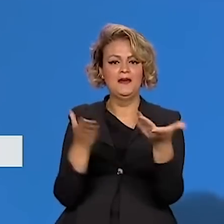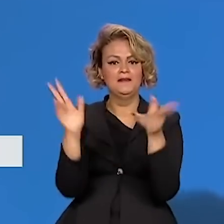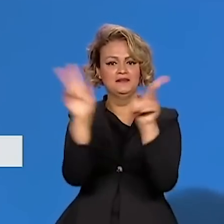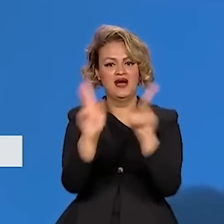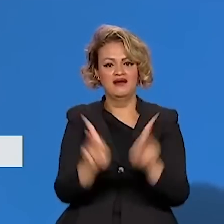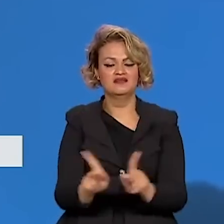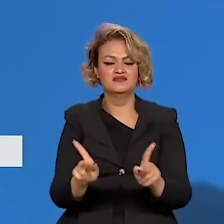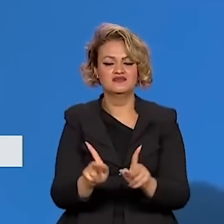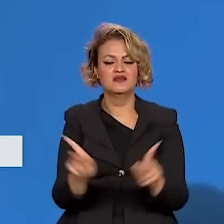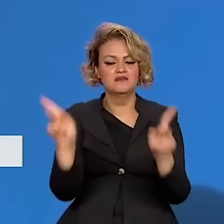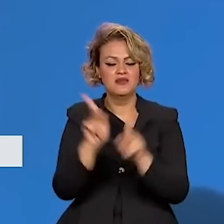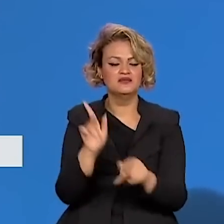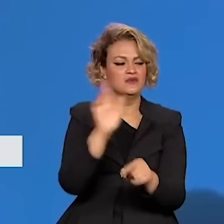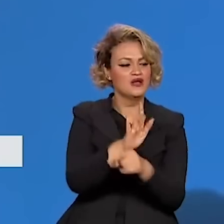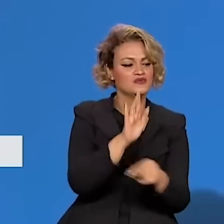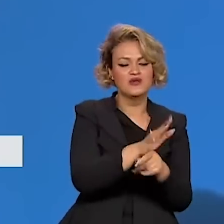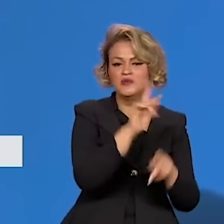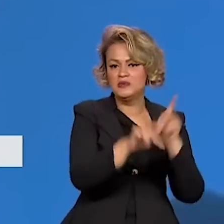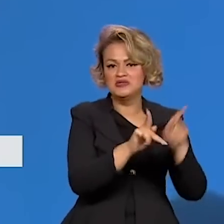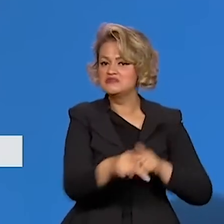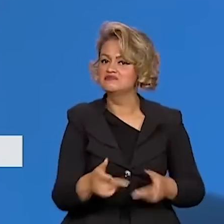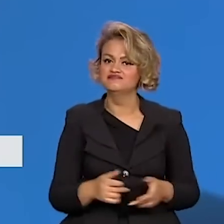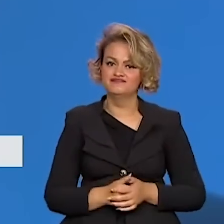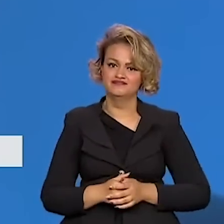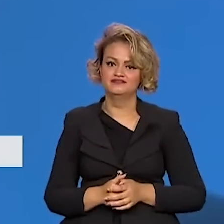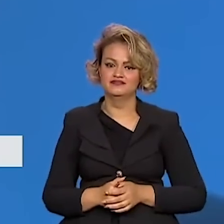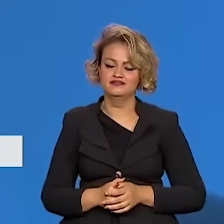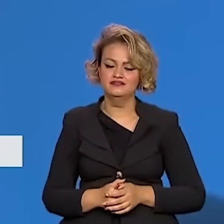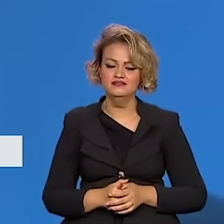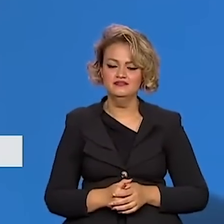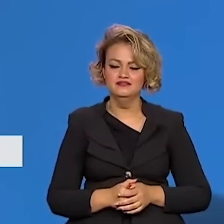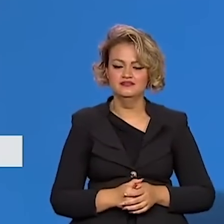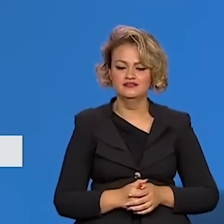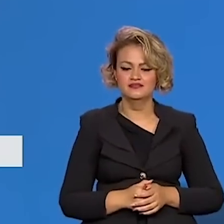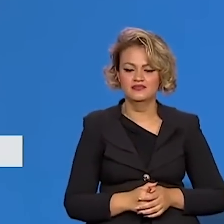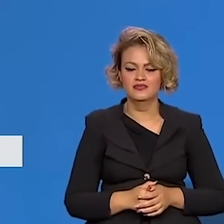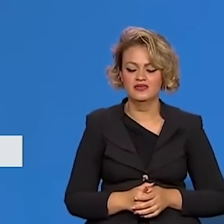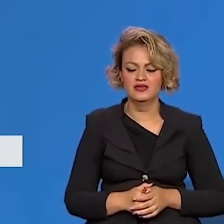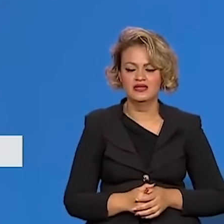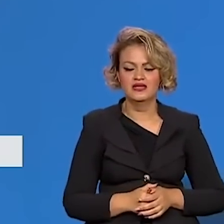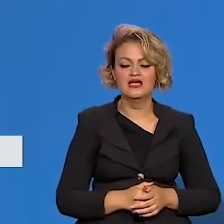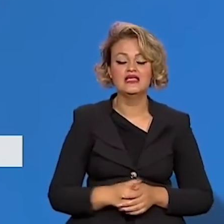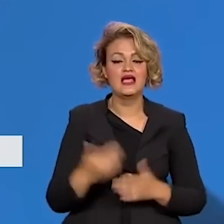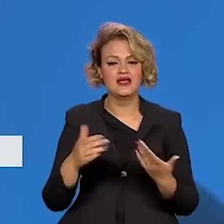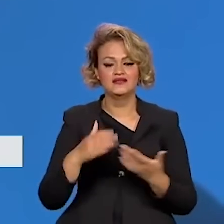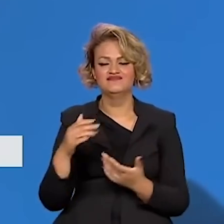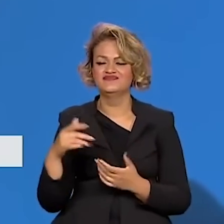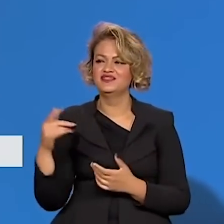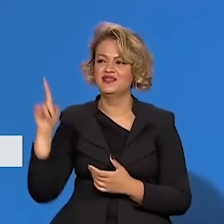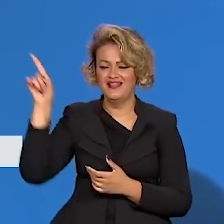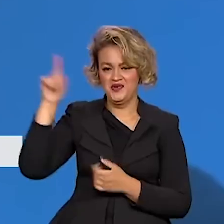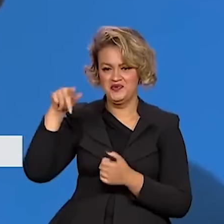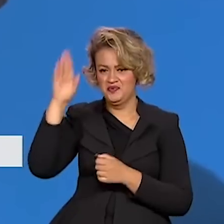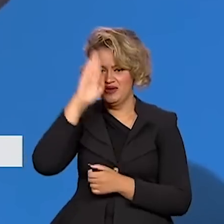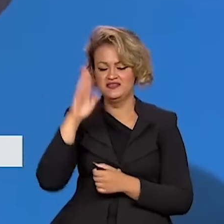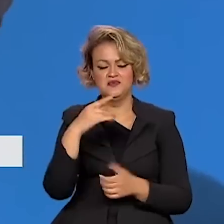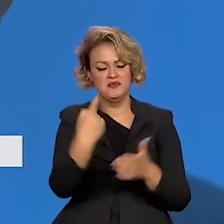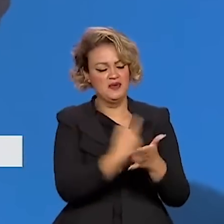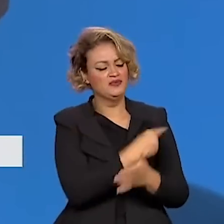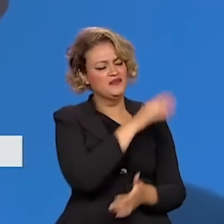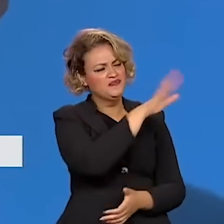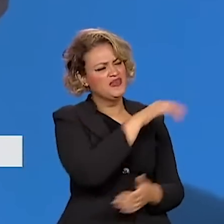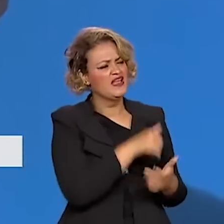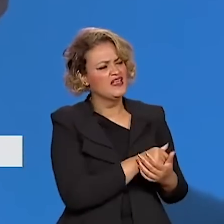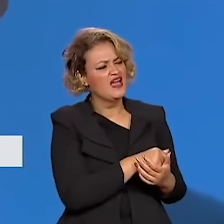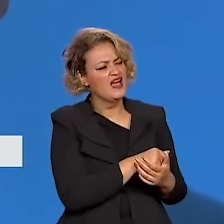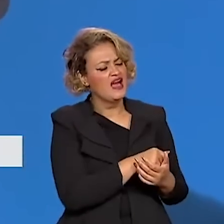pacífica em benefício do seu povo e esses dias no Brasil me perguntaram qual era a